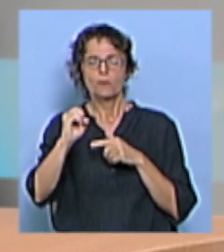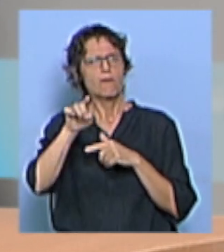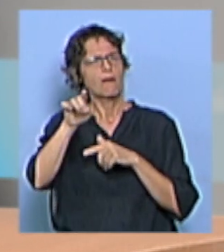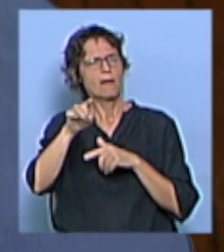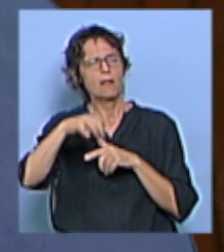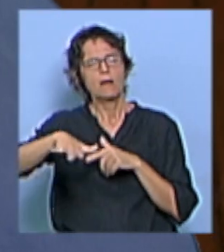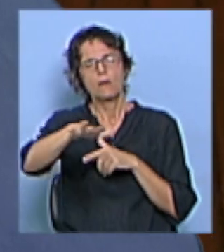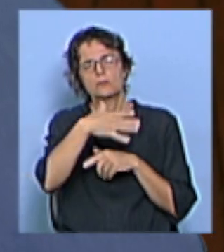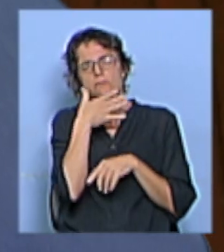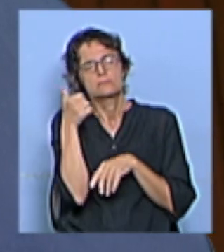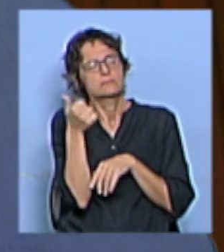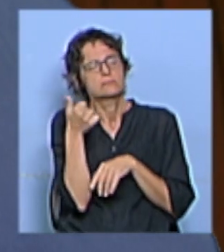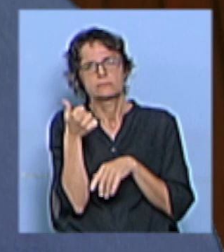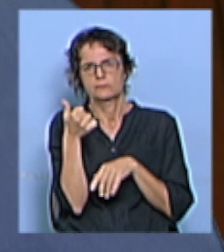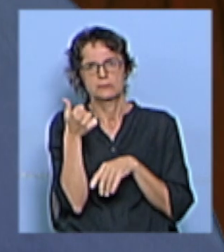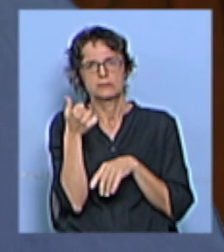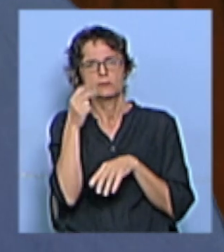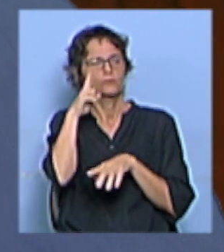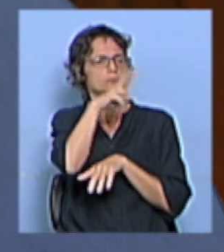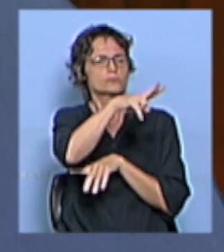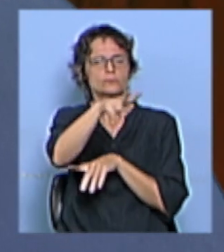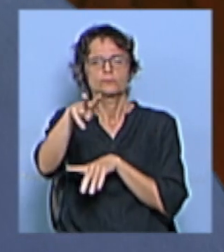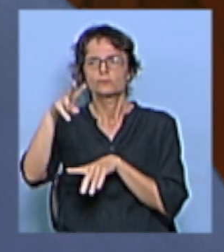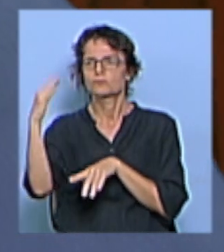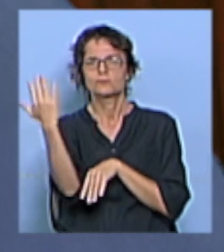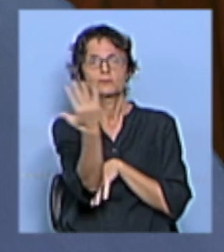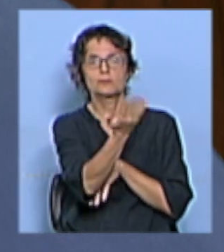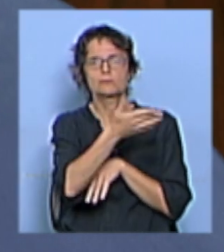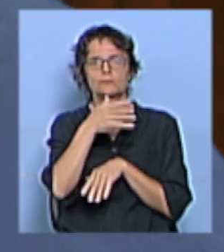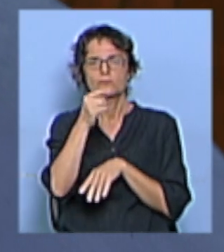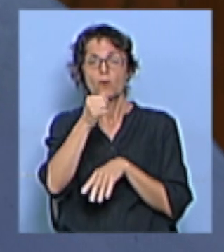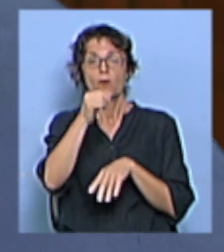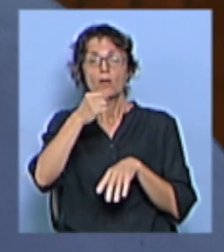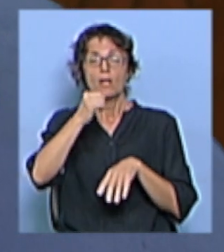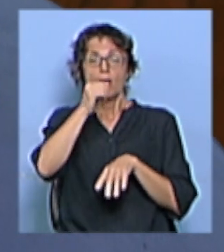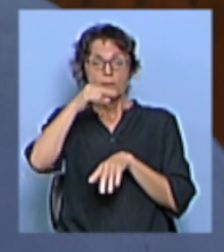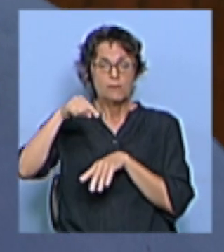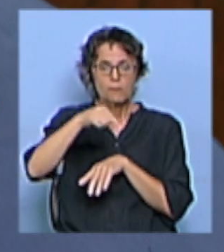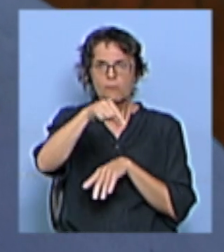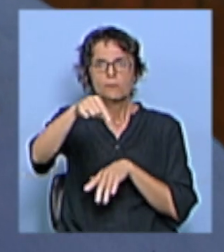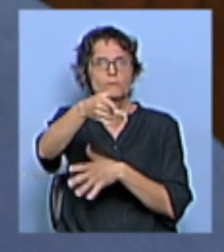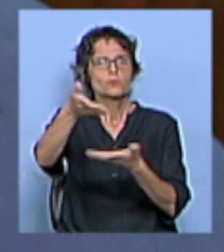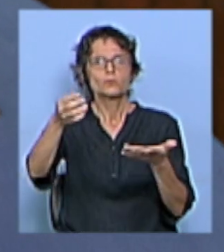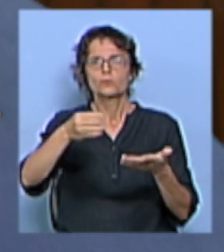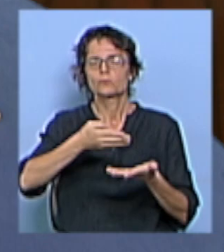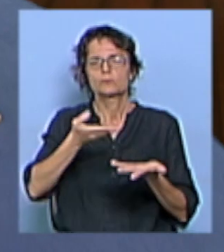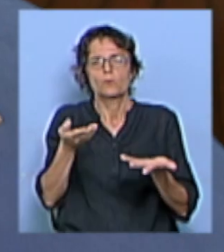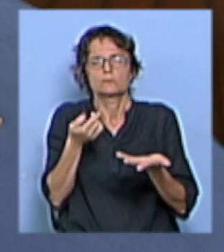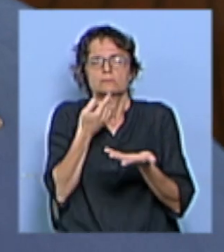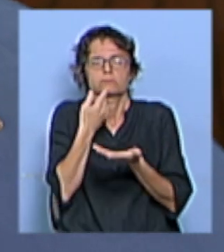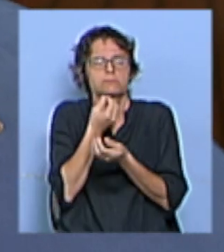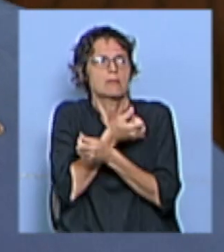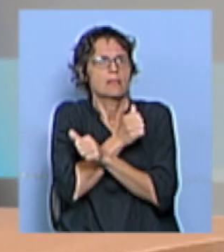maravilhosa, quer dizer, tem vistas estupendas para o Douro, para montanhas, para o Marão, para a Serra da Estrela,